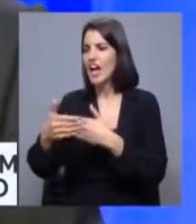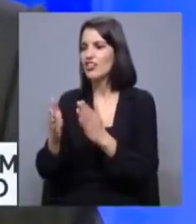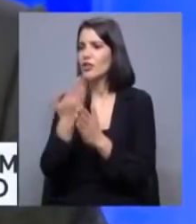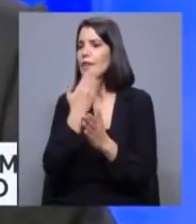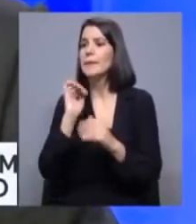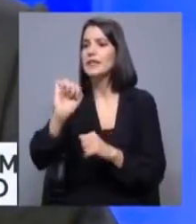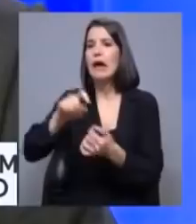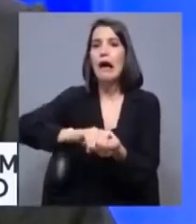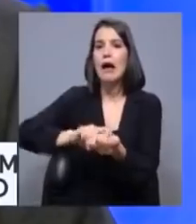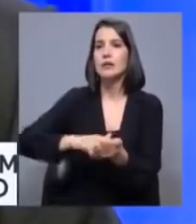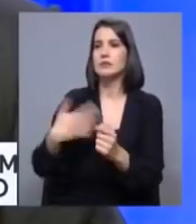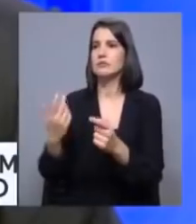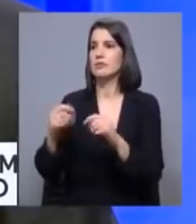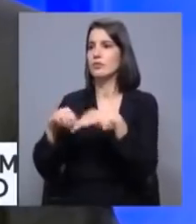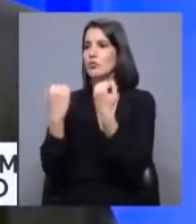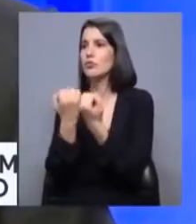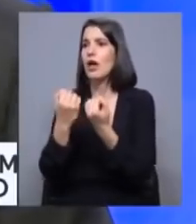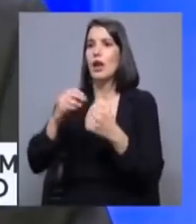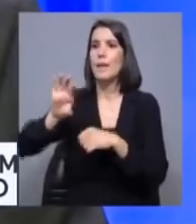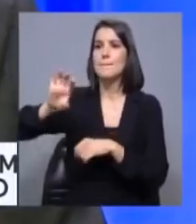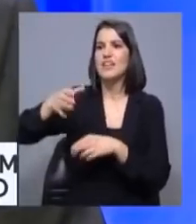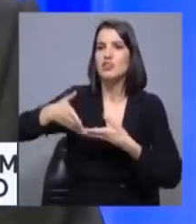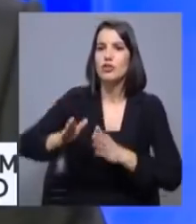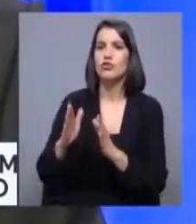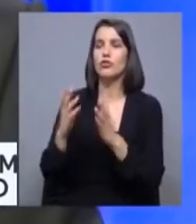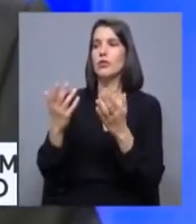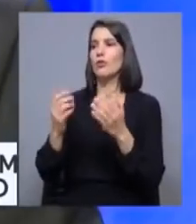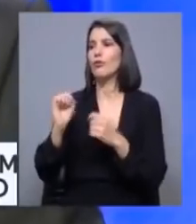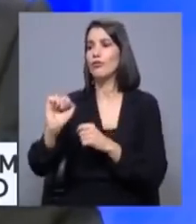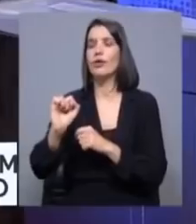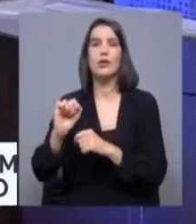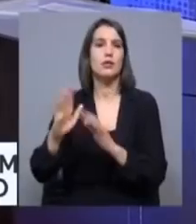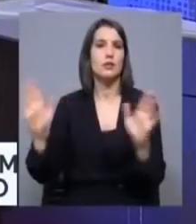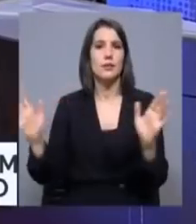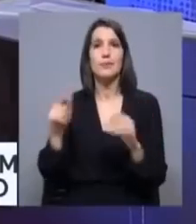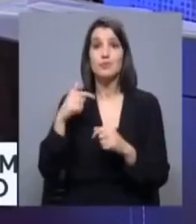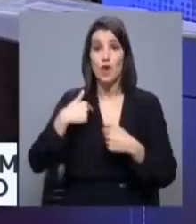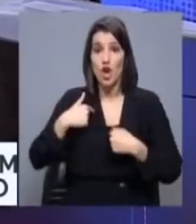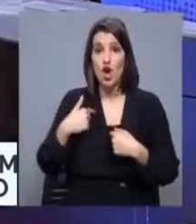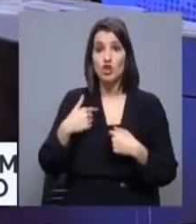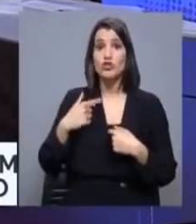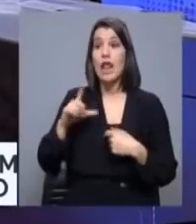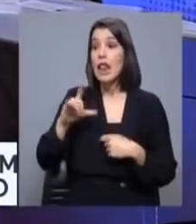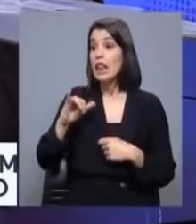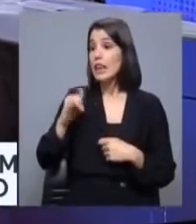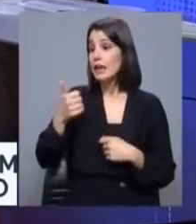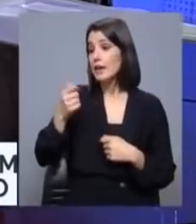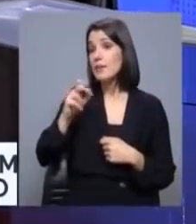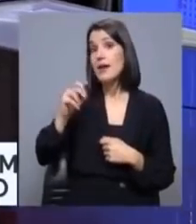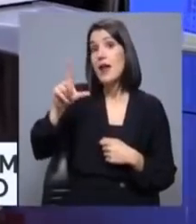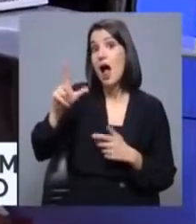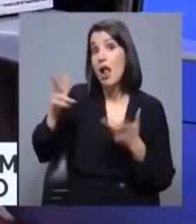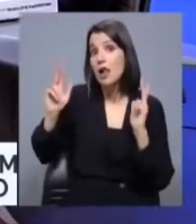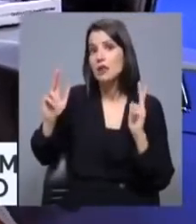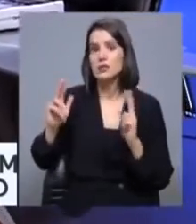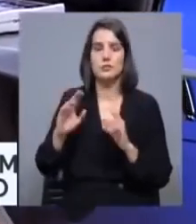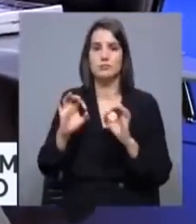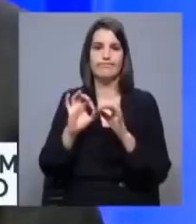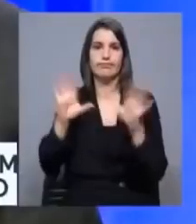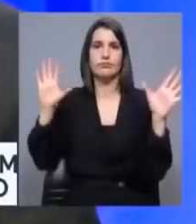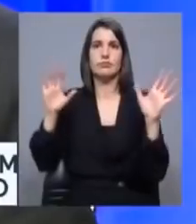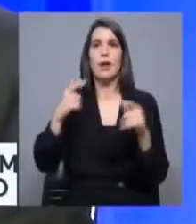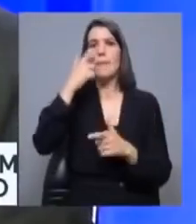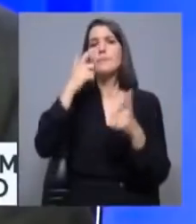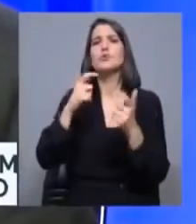formação etnia ou a sua origem social ou até sua nacionalidade e pa a ser totalmente Anatomy não aceitamos as pessoas